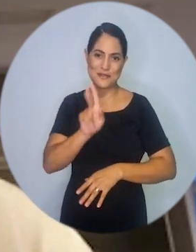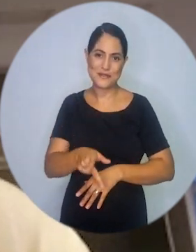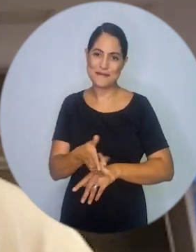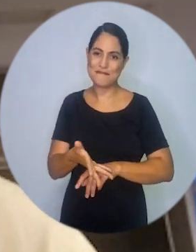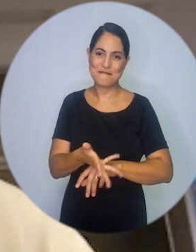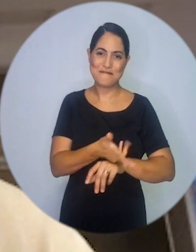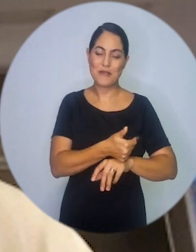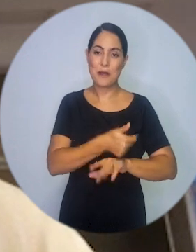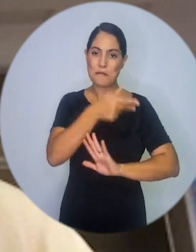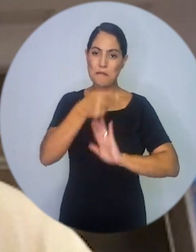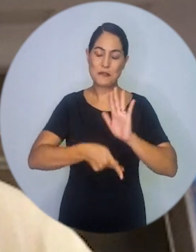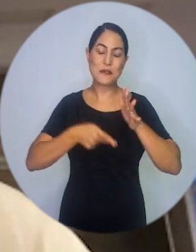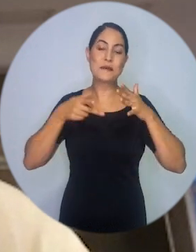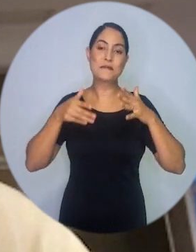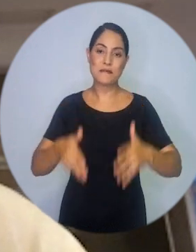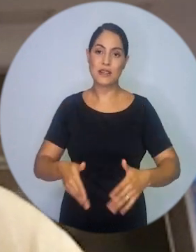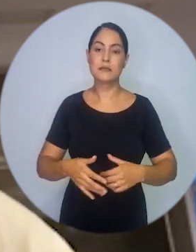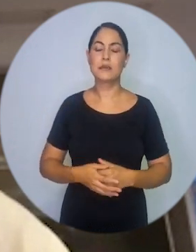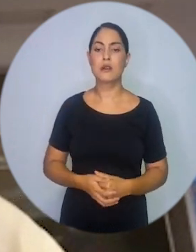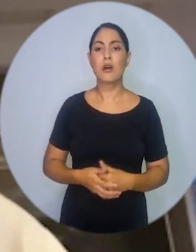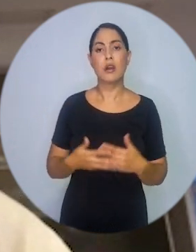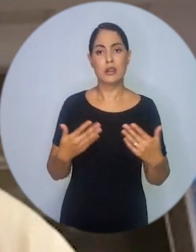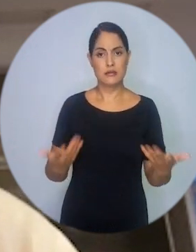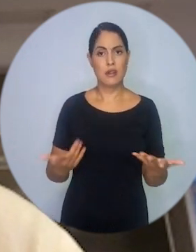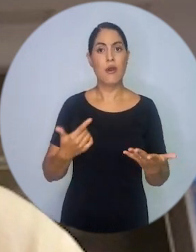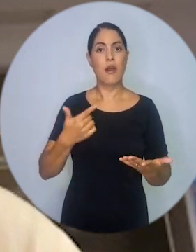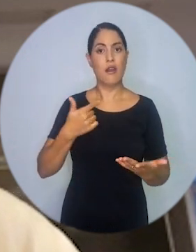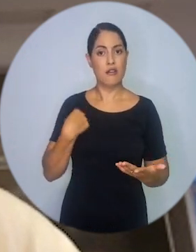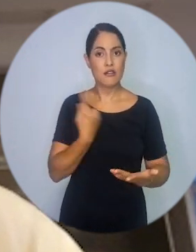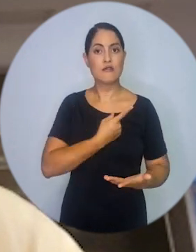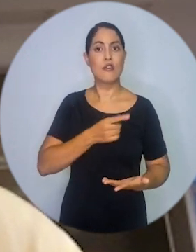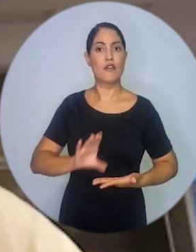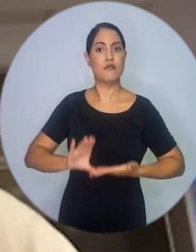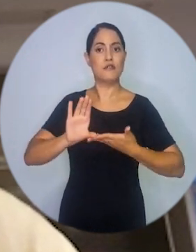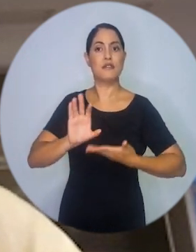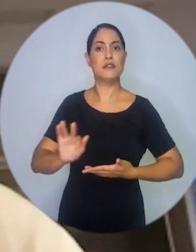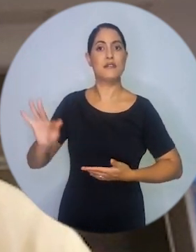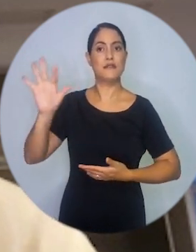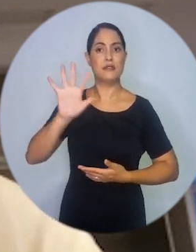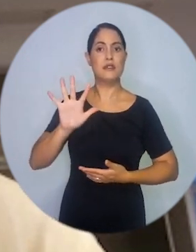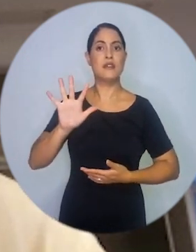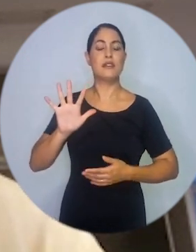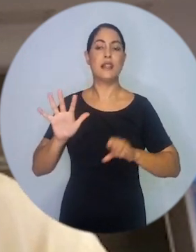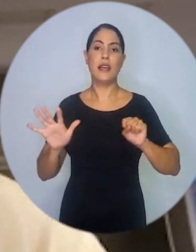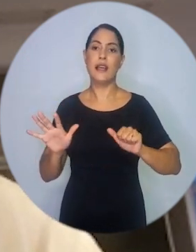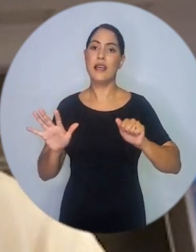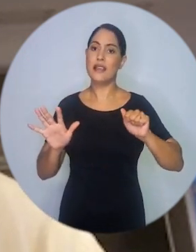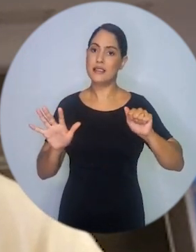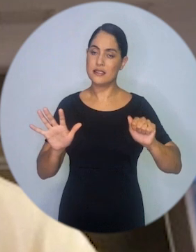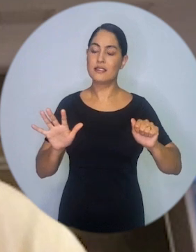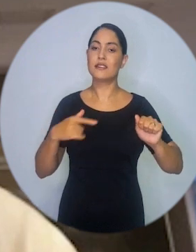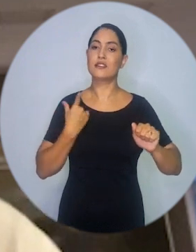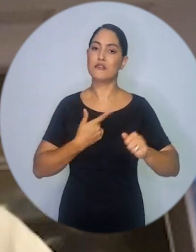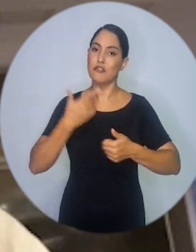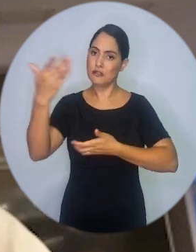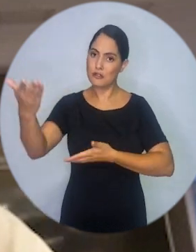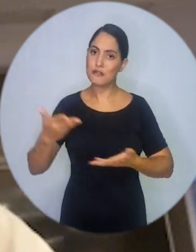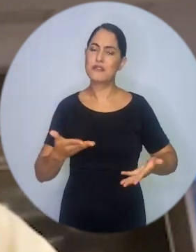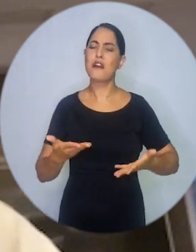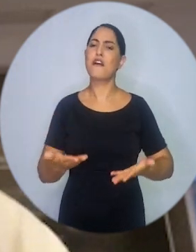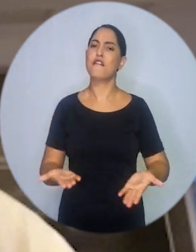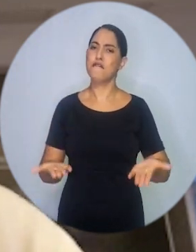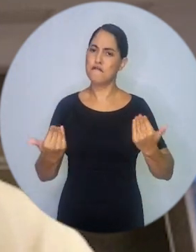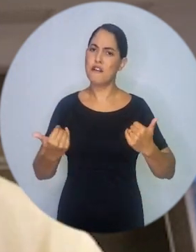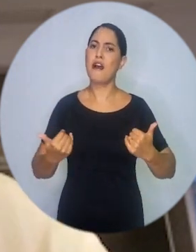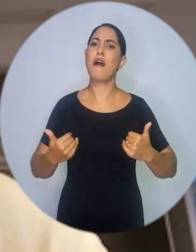que participarão deste grande projeto e fica aqui, em nome do Conselho Federal da OAB, por intermédio da ESA Nacional,